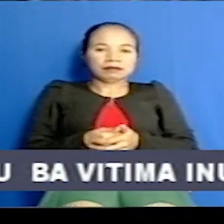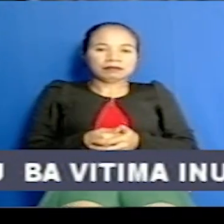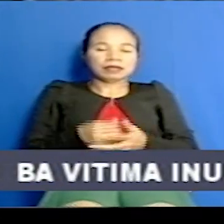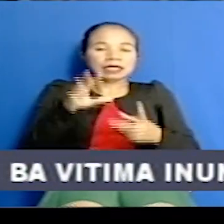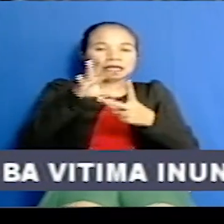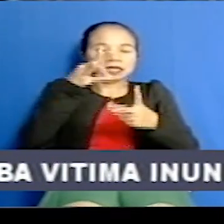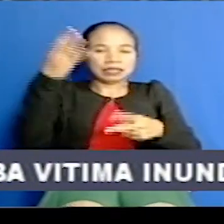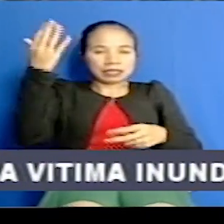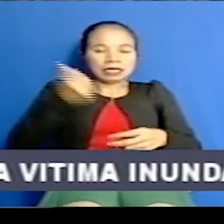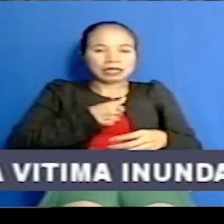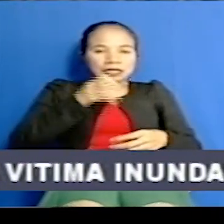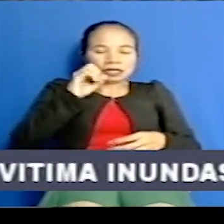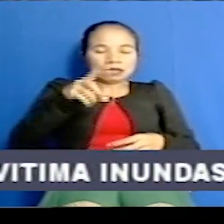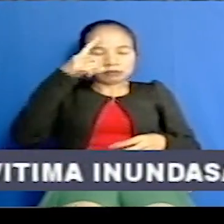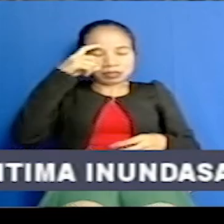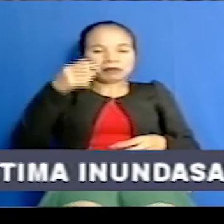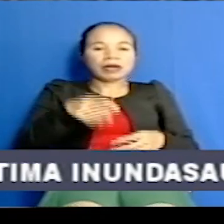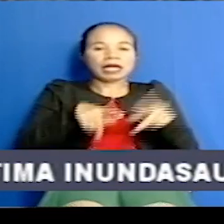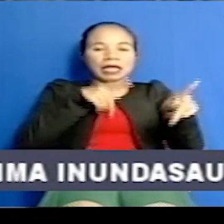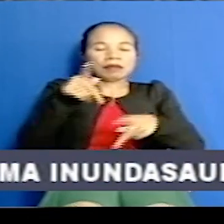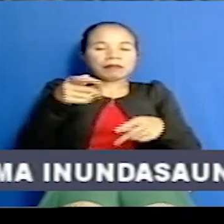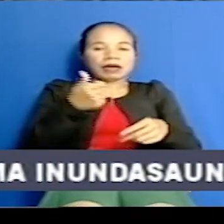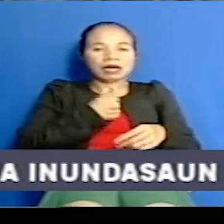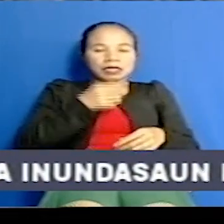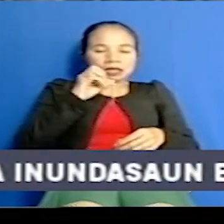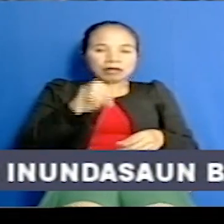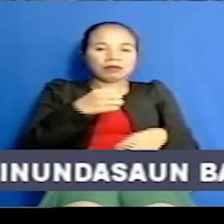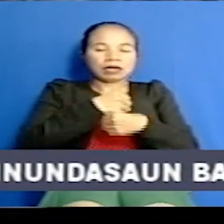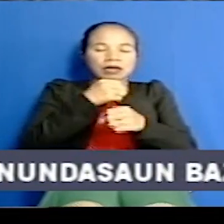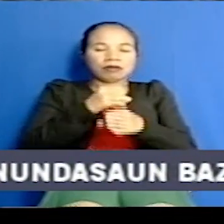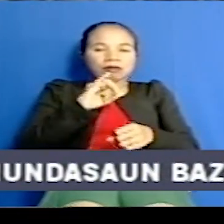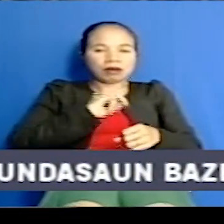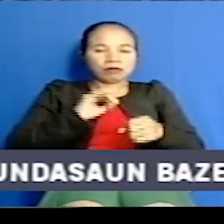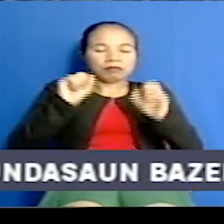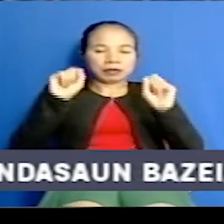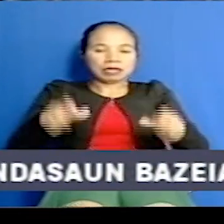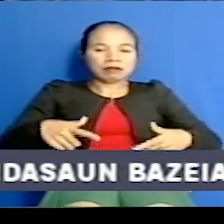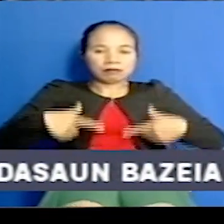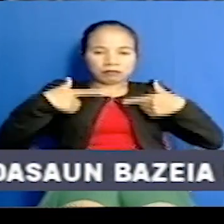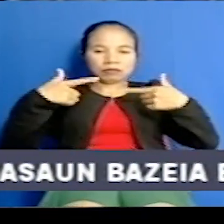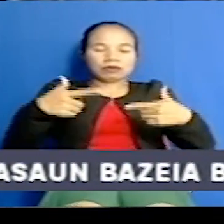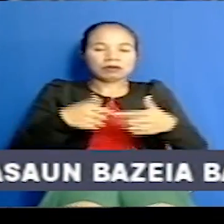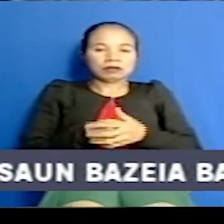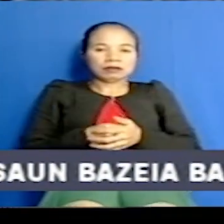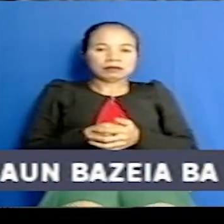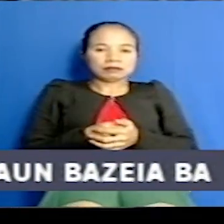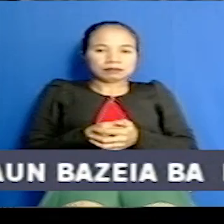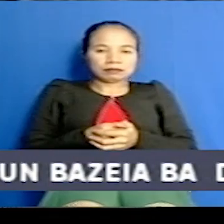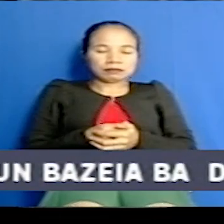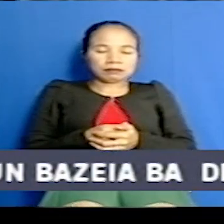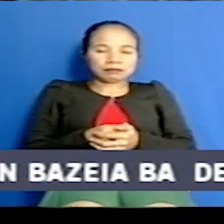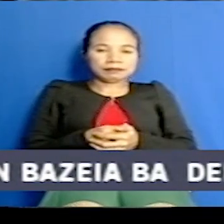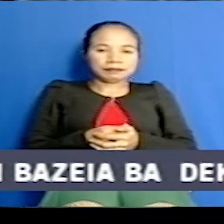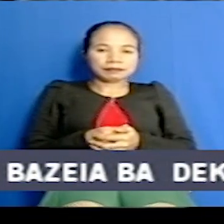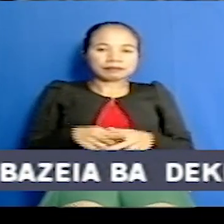Tamba, Ainaro Juan Sirena Mahalo Almuris. Ainaro, a União Mão Ferraz, Mau Cortiga No Lima,